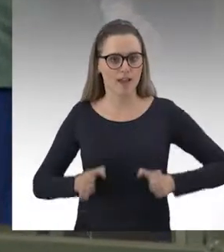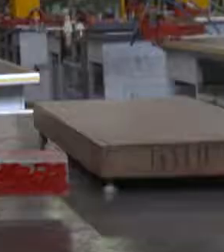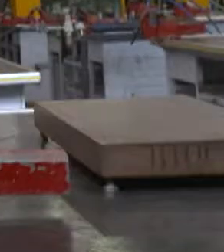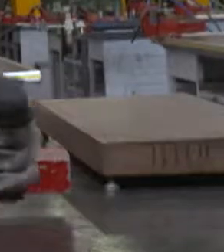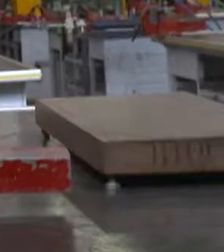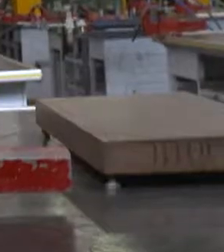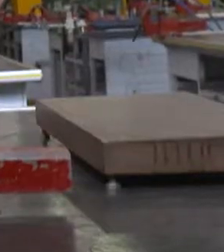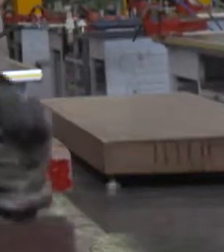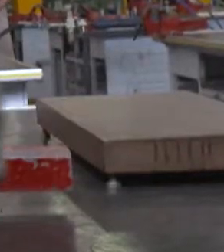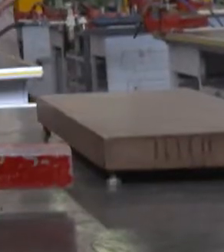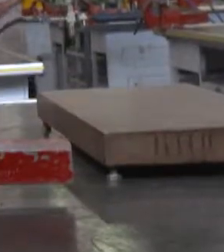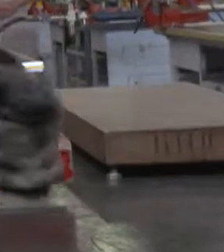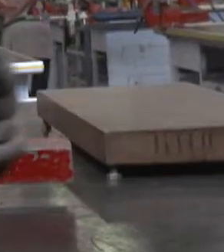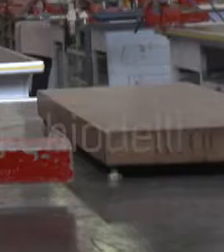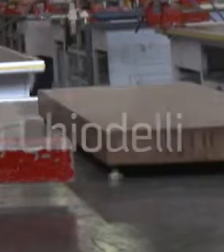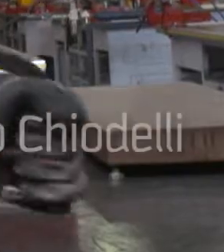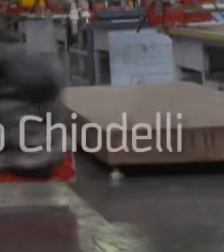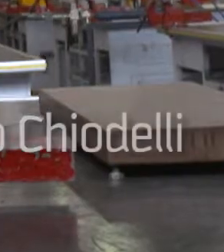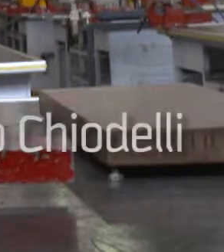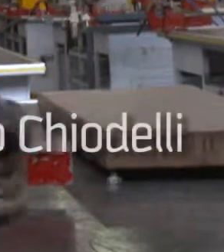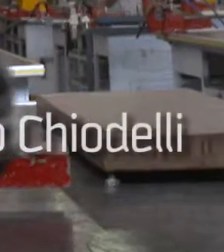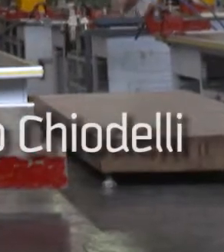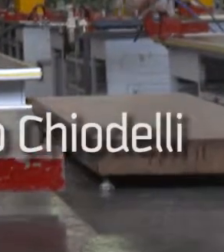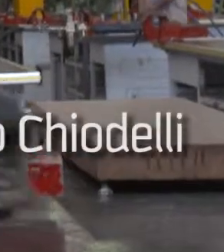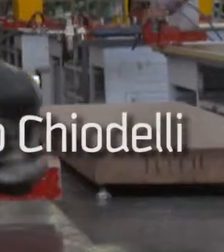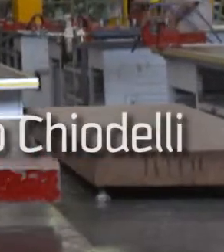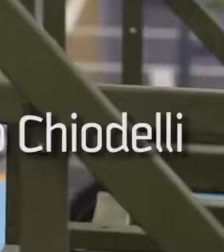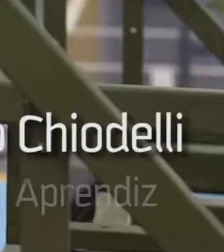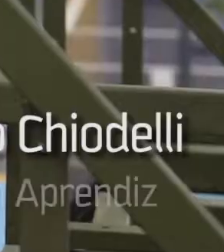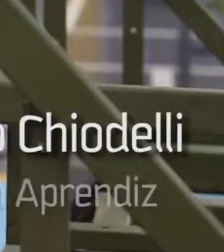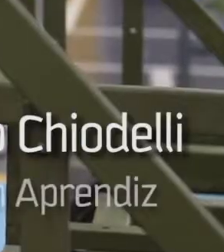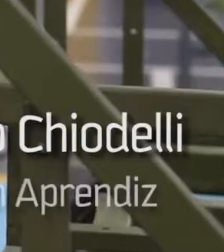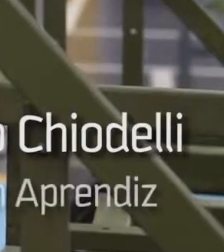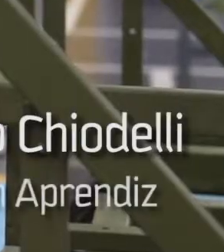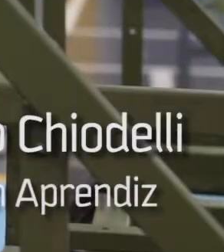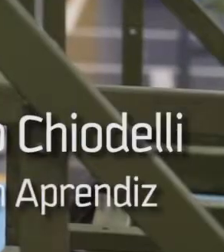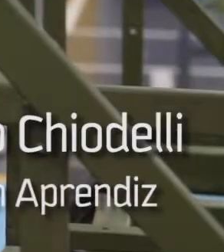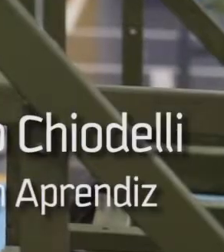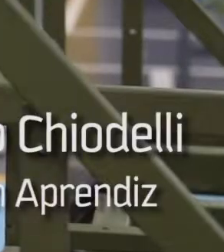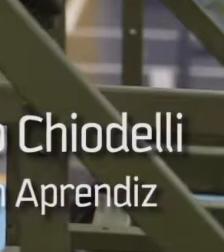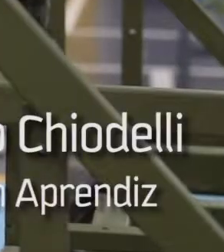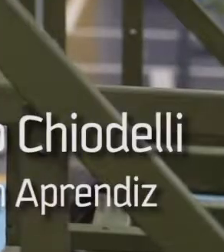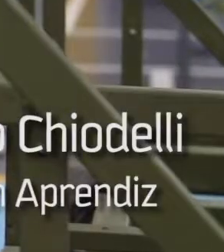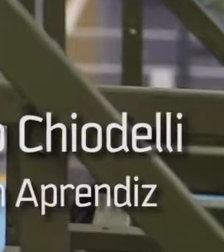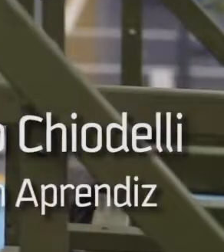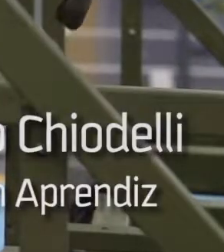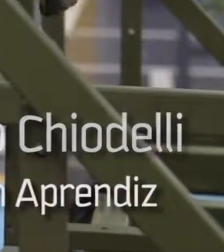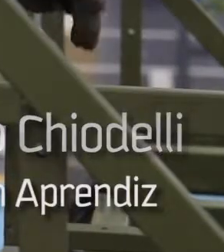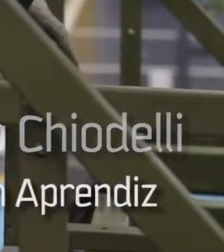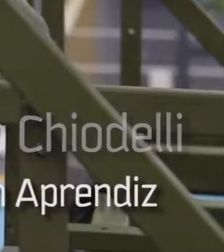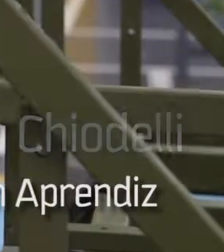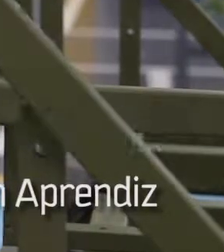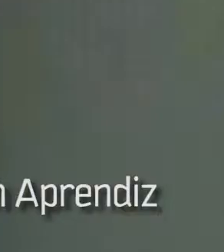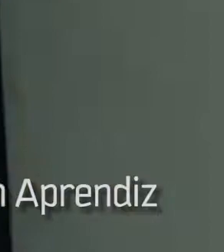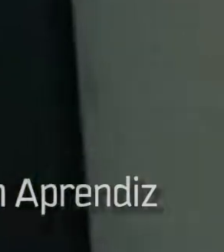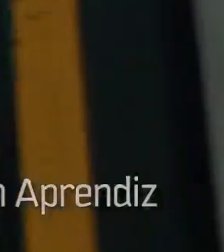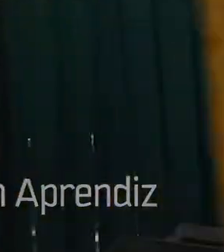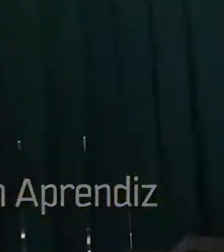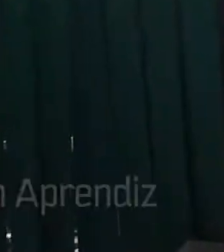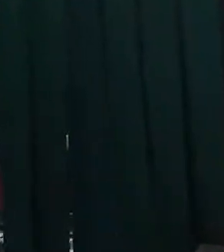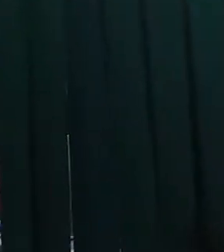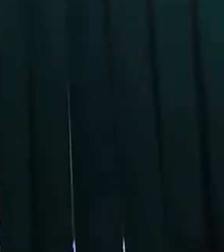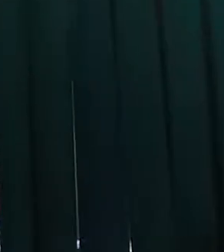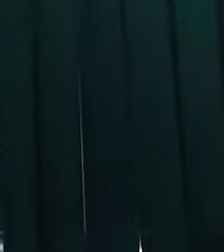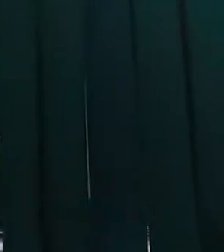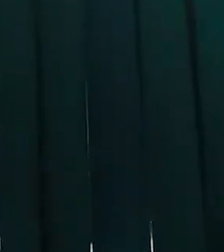de postura. A nossa turma, a turma 2, ela está fazendo, cada um é responsável por uma parte,